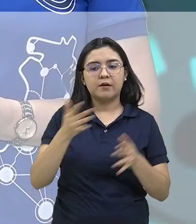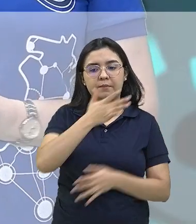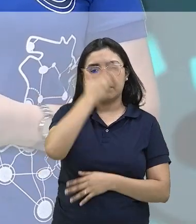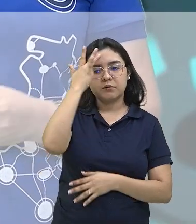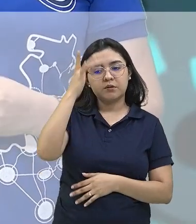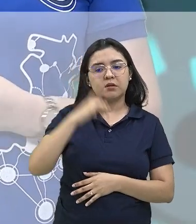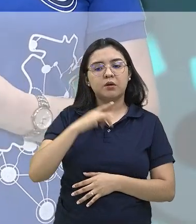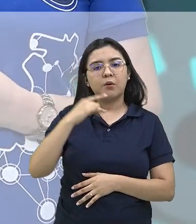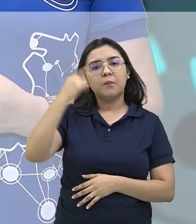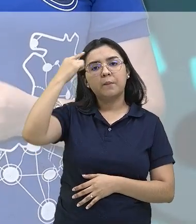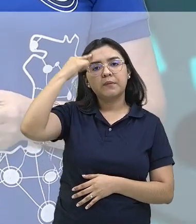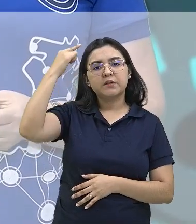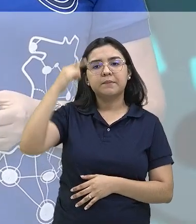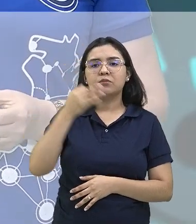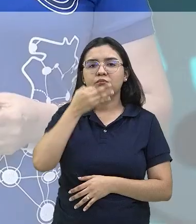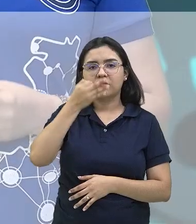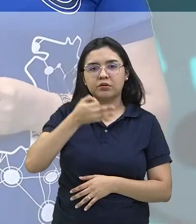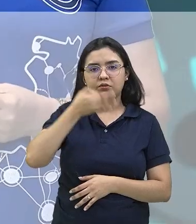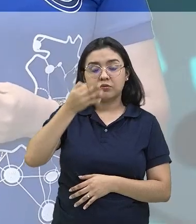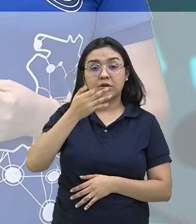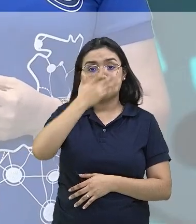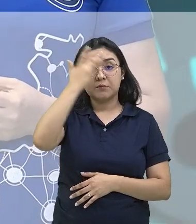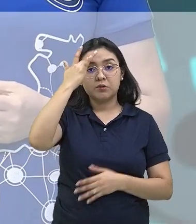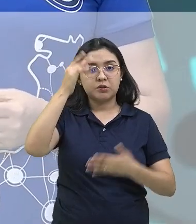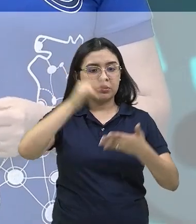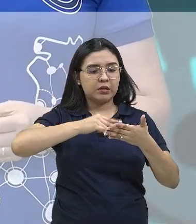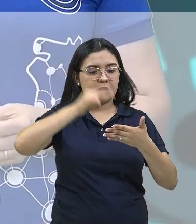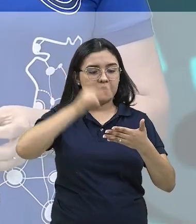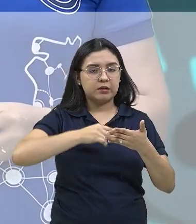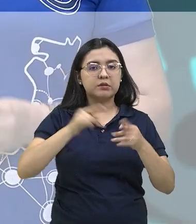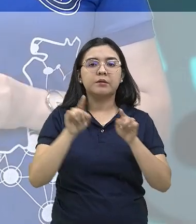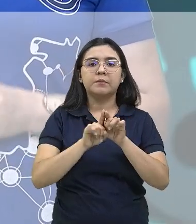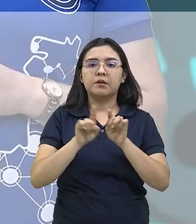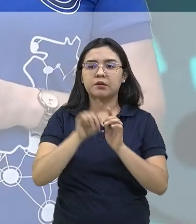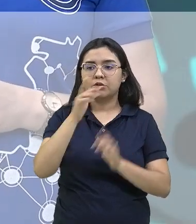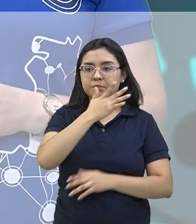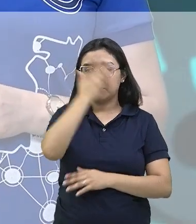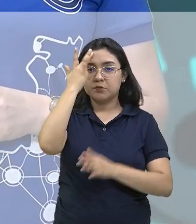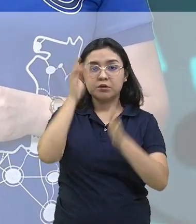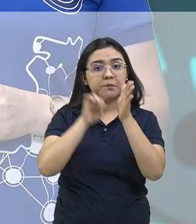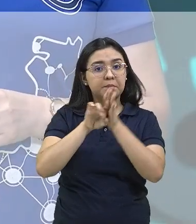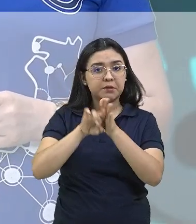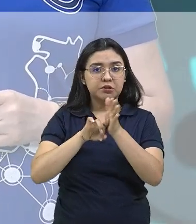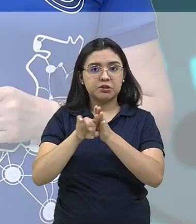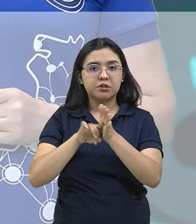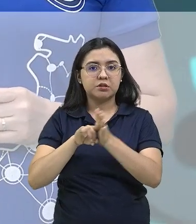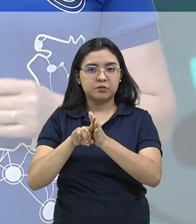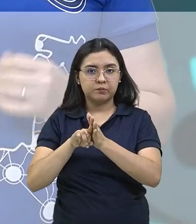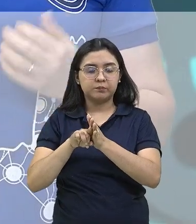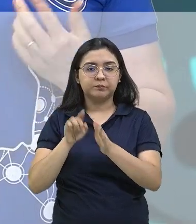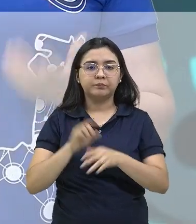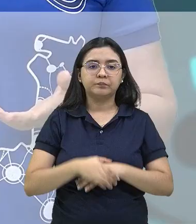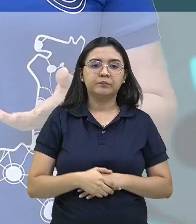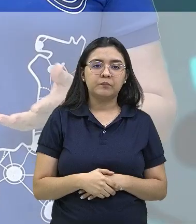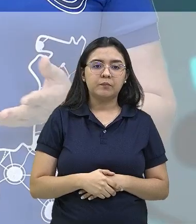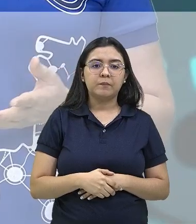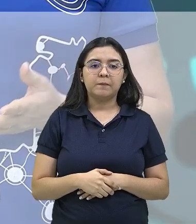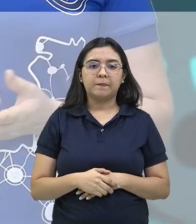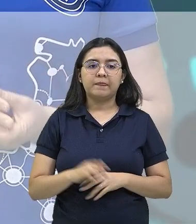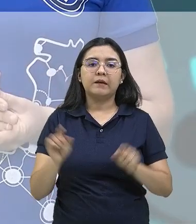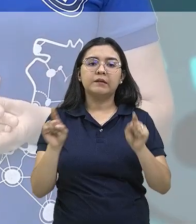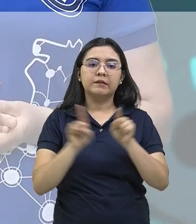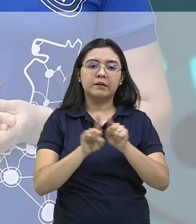pessoas que leem, das pessoas que pesquisam sobre um determinado tema, né? Além disso,